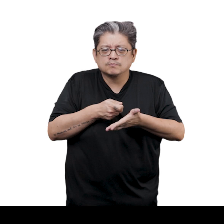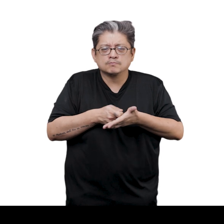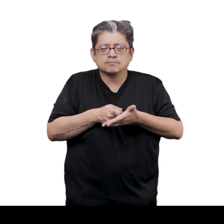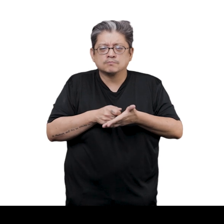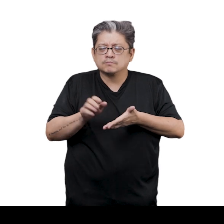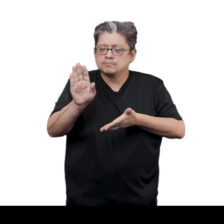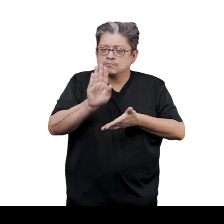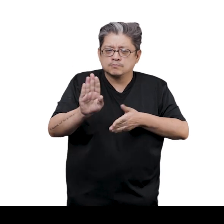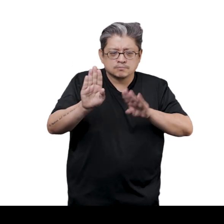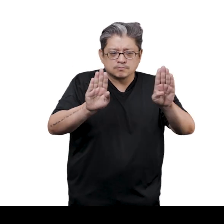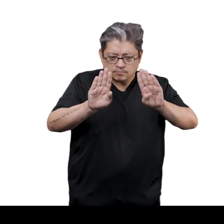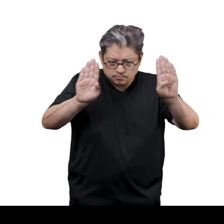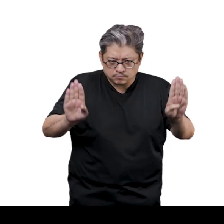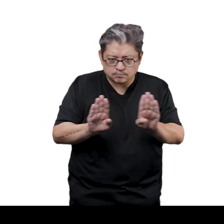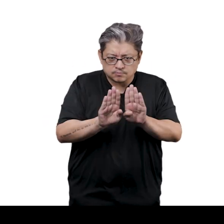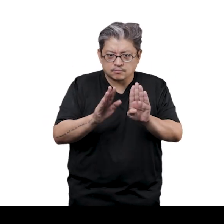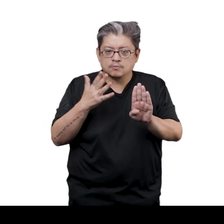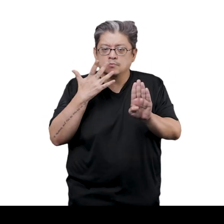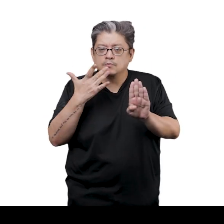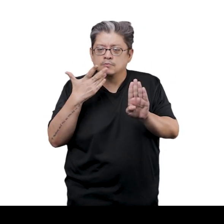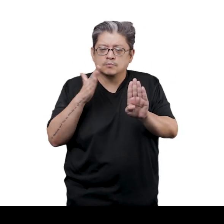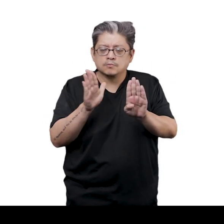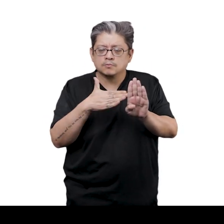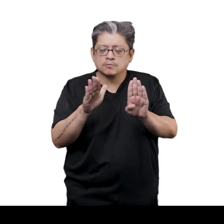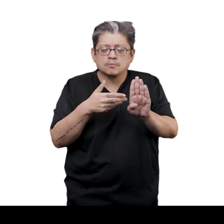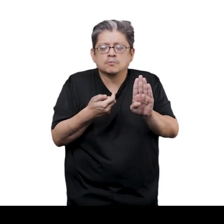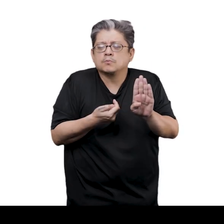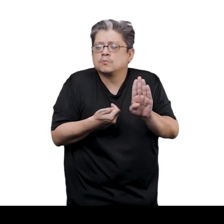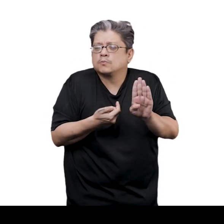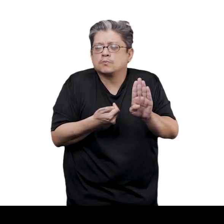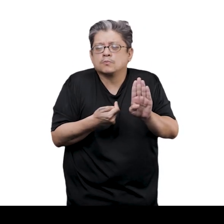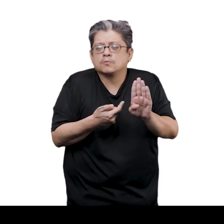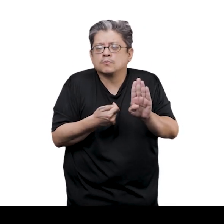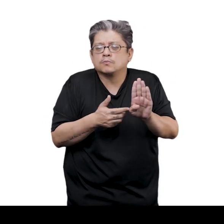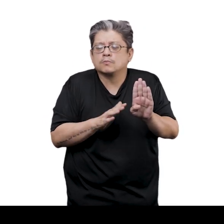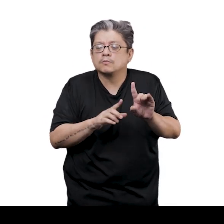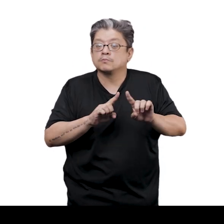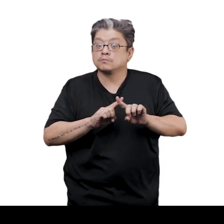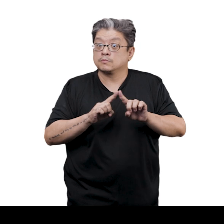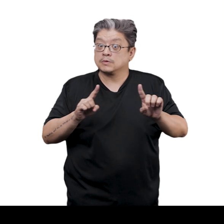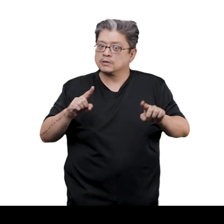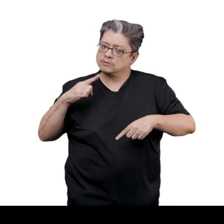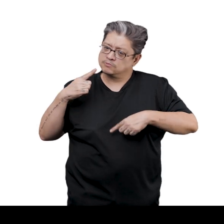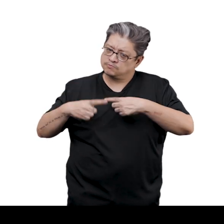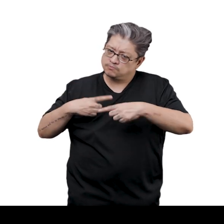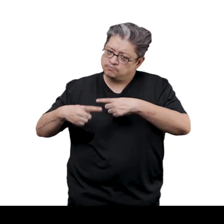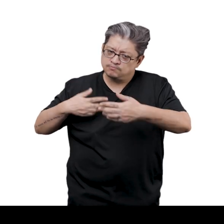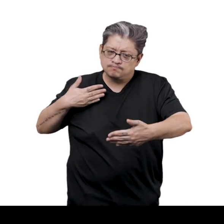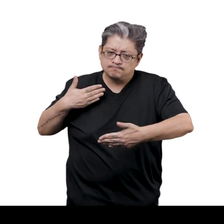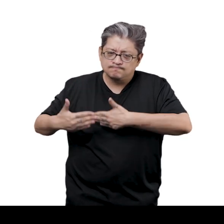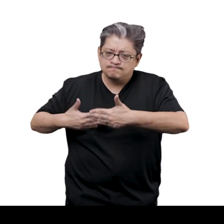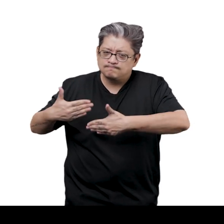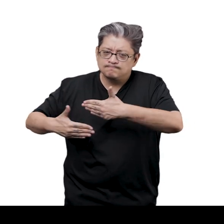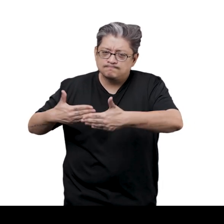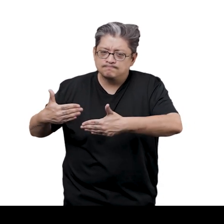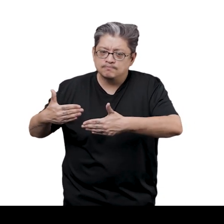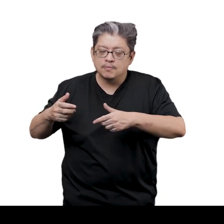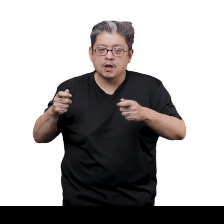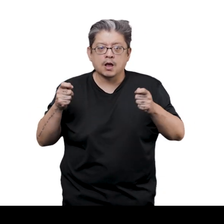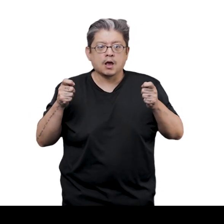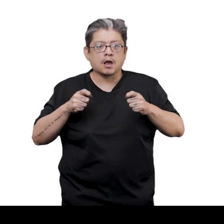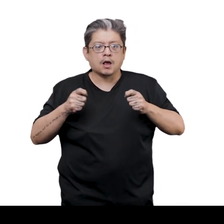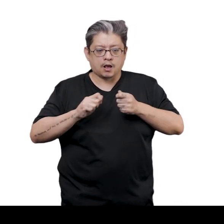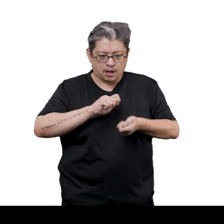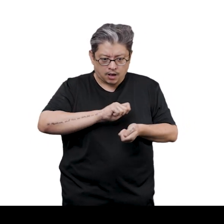com pouca variação de cores. Ao longo do tempo, esse radicalismo perdeu espaço para experiências